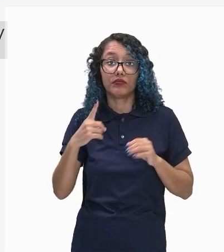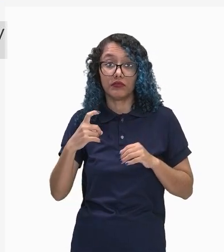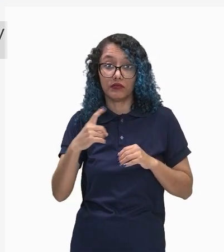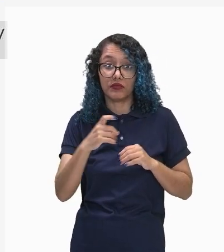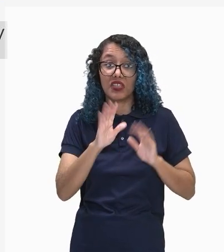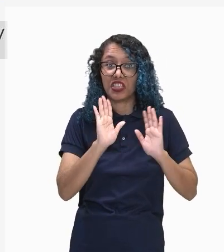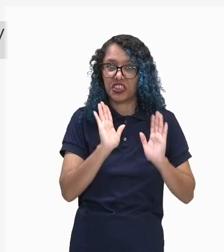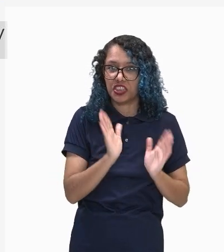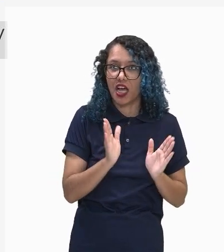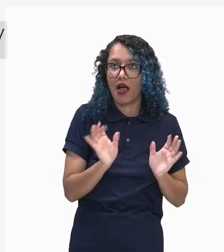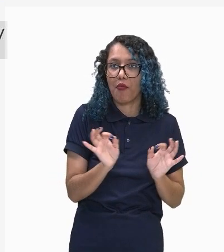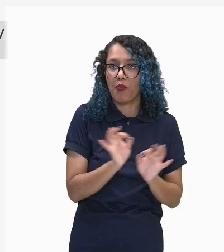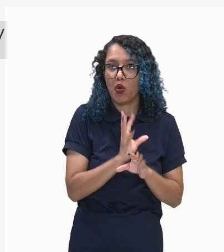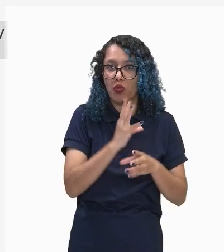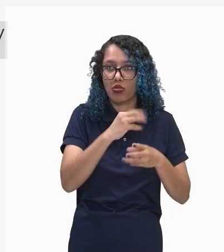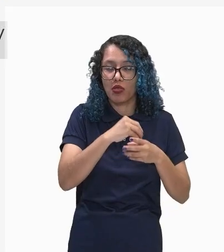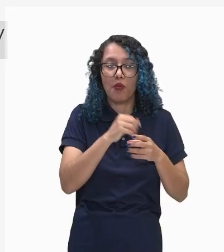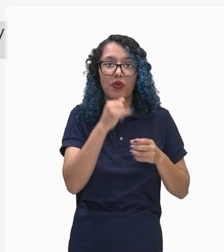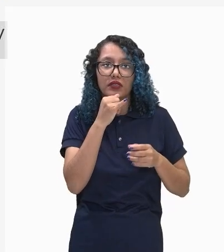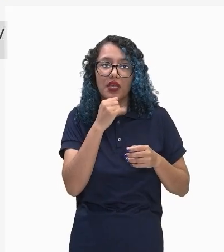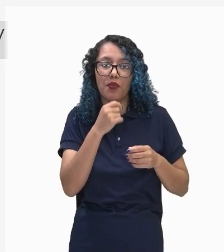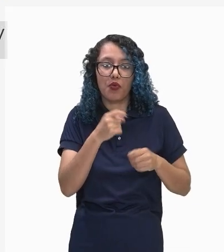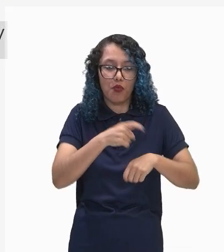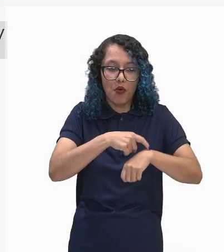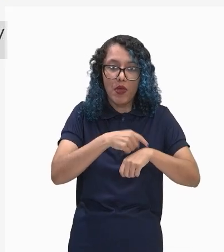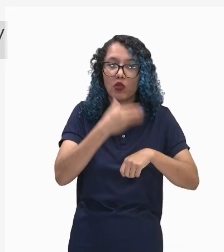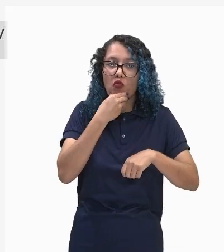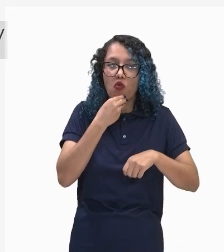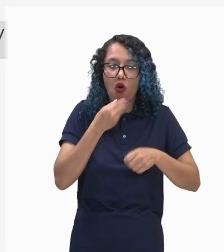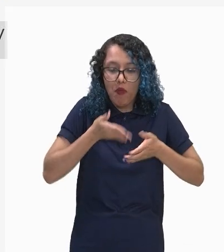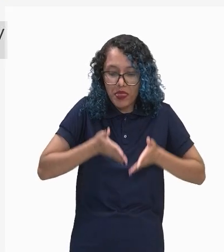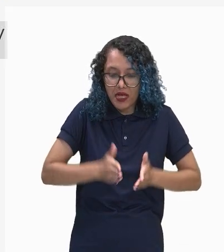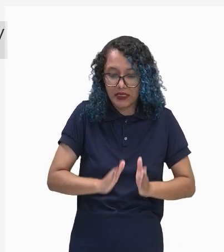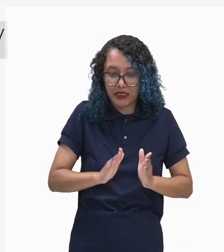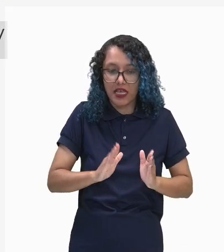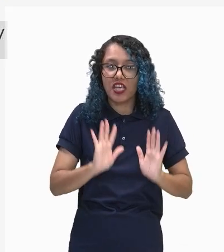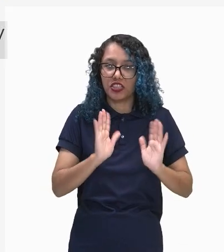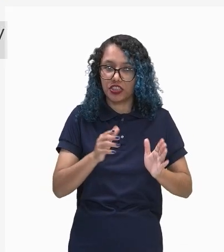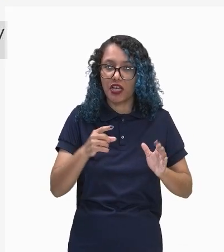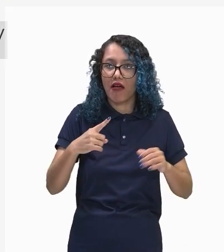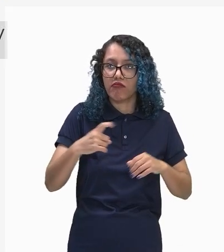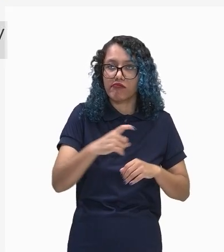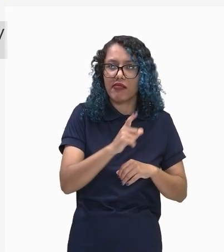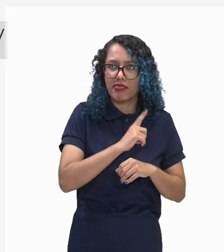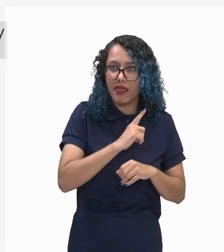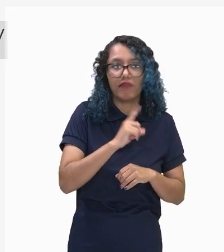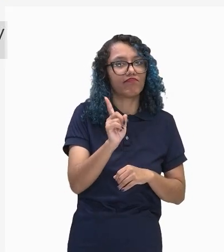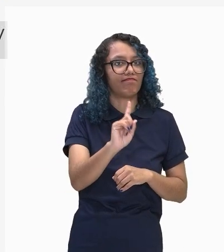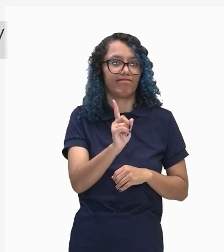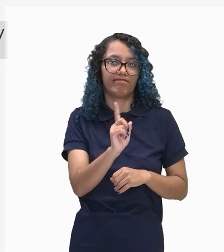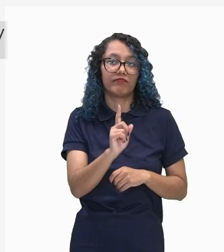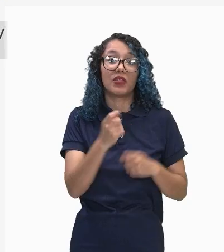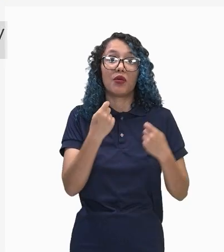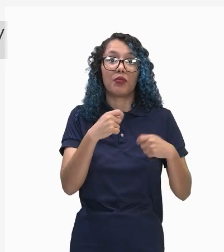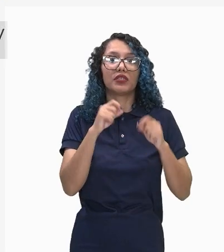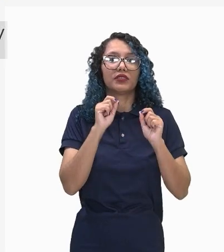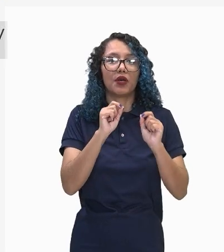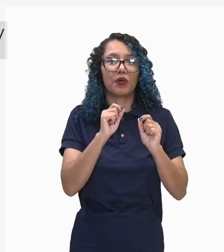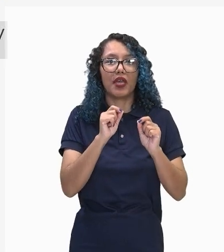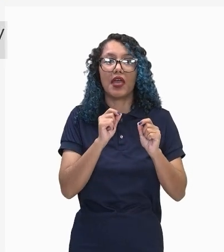os meninos, né? Os meninos, quando nascem, eles ainda não produzem esses espermatozoides. Então, é necessário entrarem